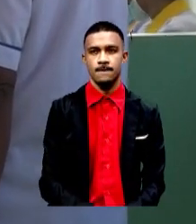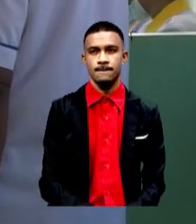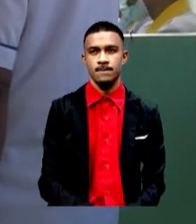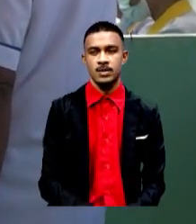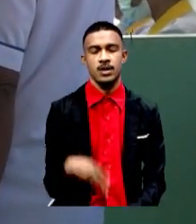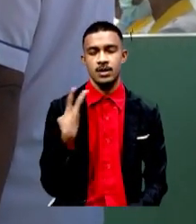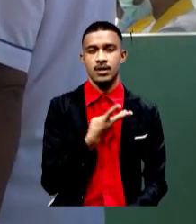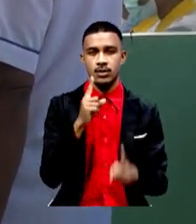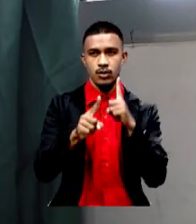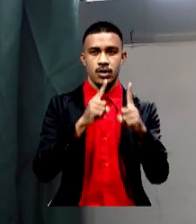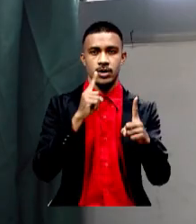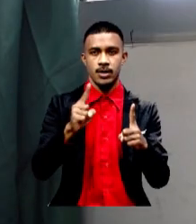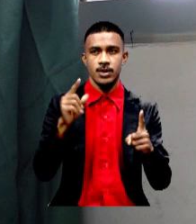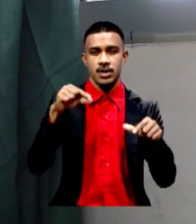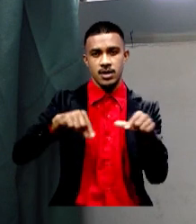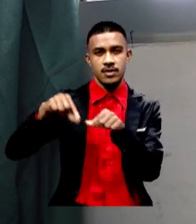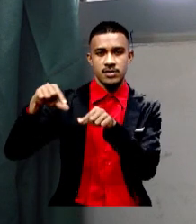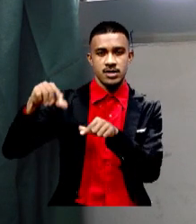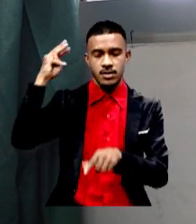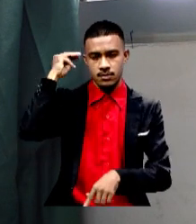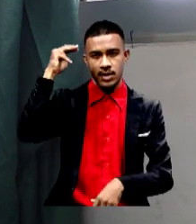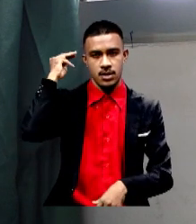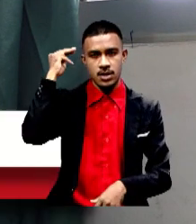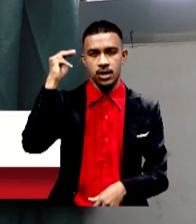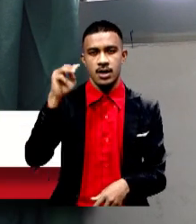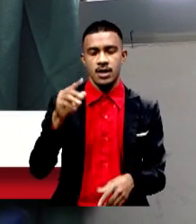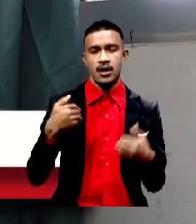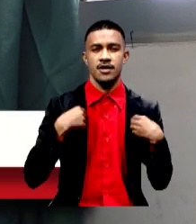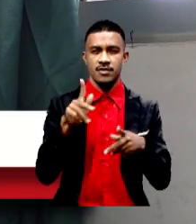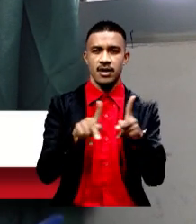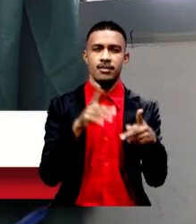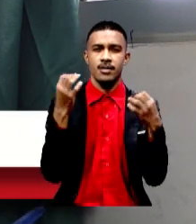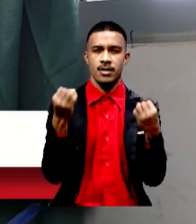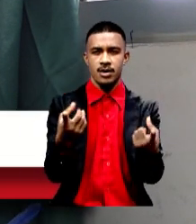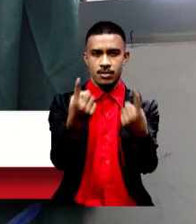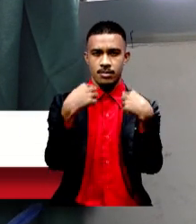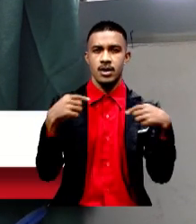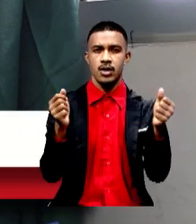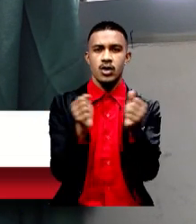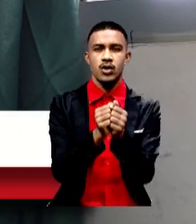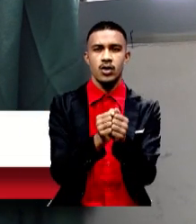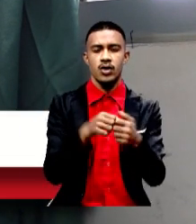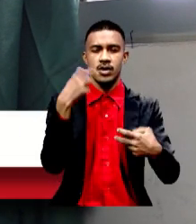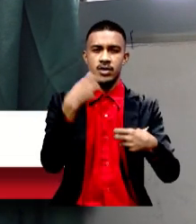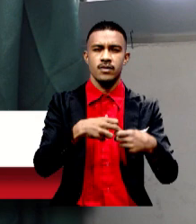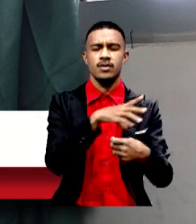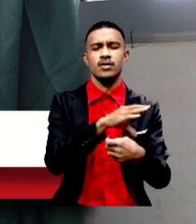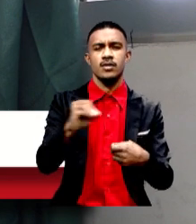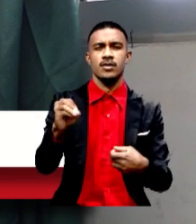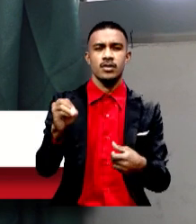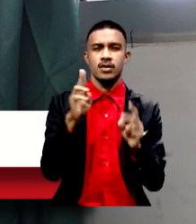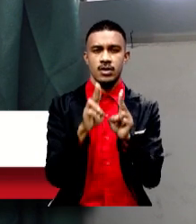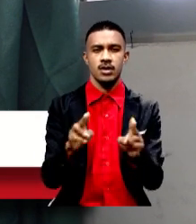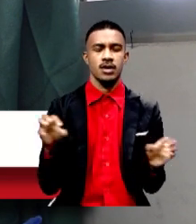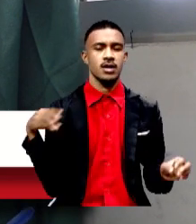Seita kulia kono ba deficiente mental, ia ma barak nabe, por exemplo, mai ho depressão, mai ho ansiedade, ita la kategoria